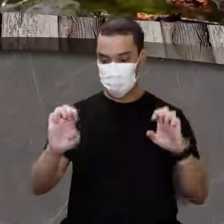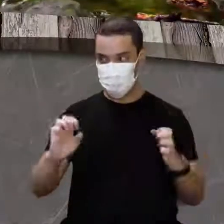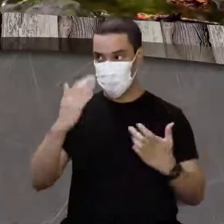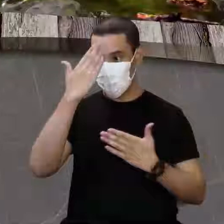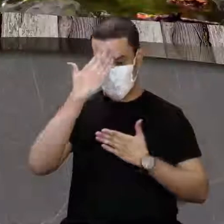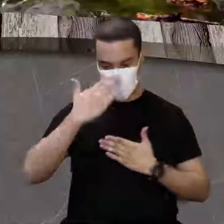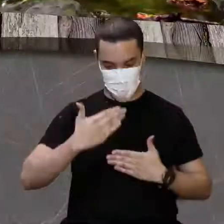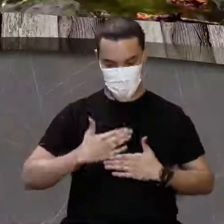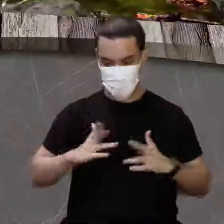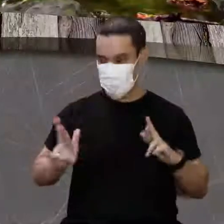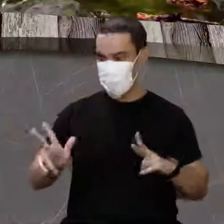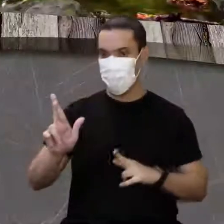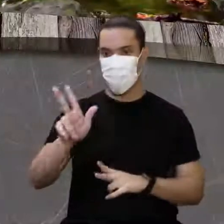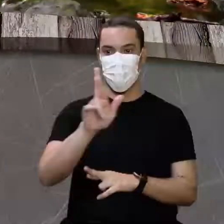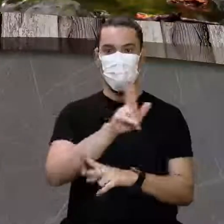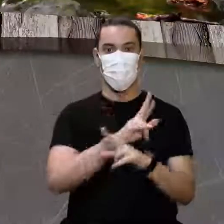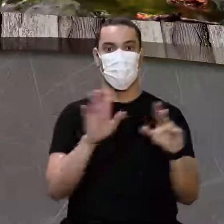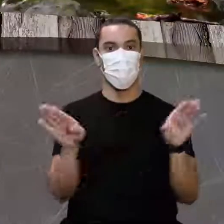Estruturais,